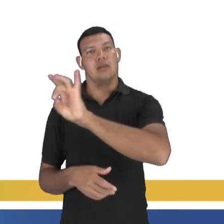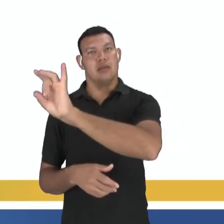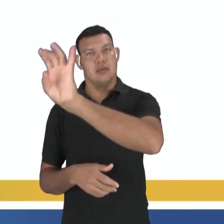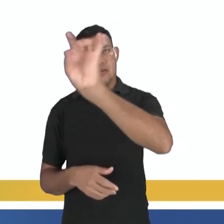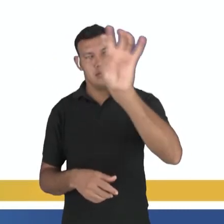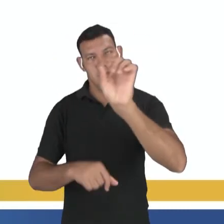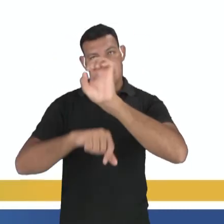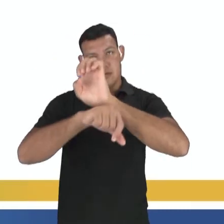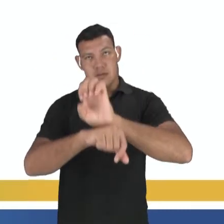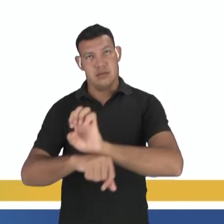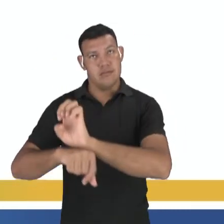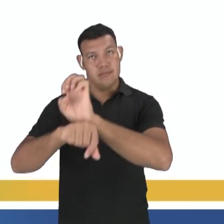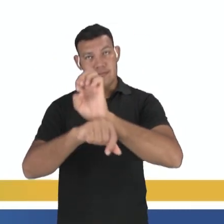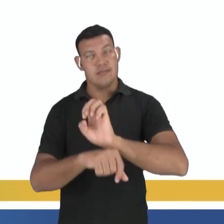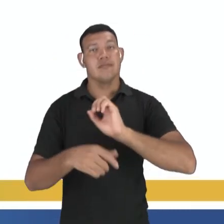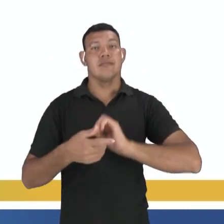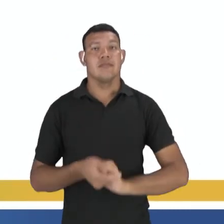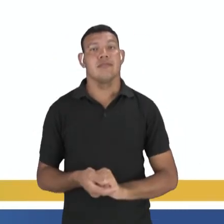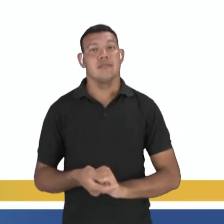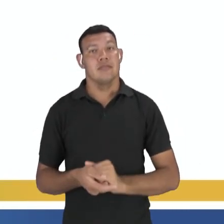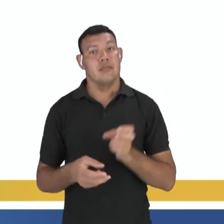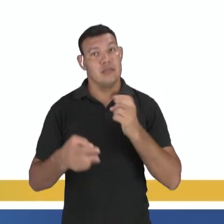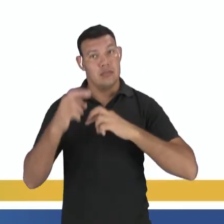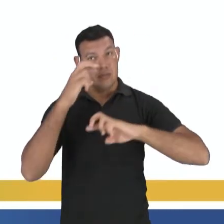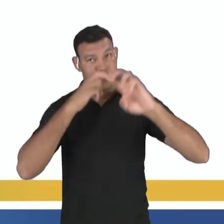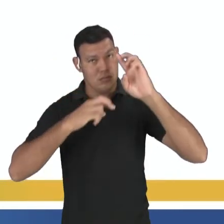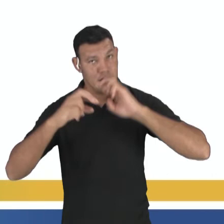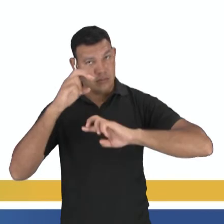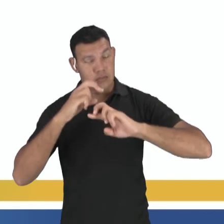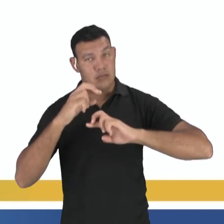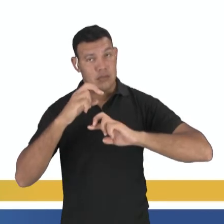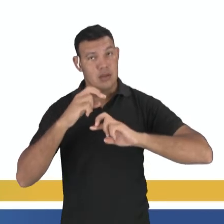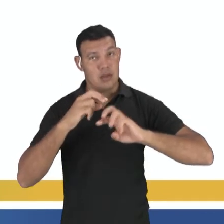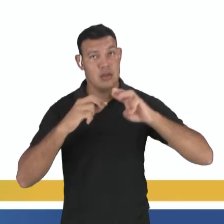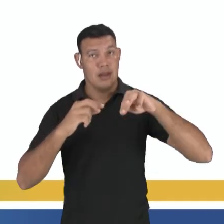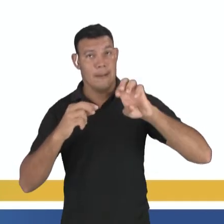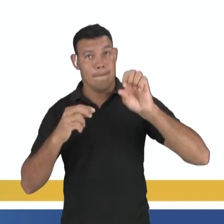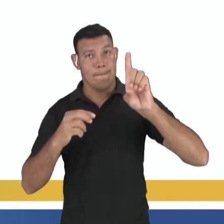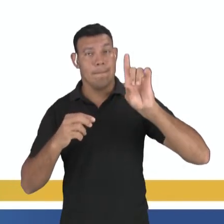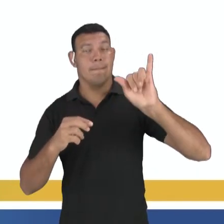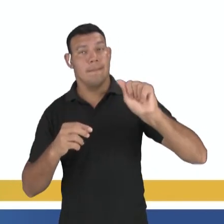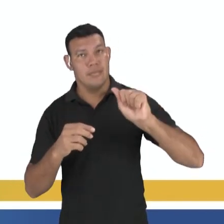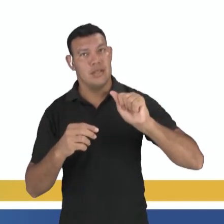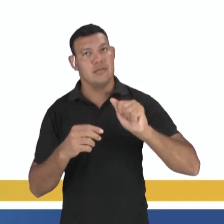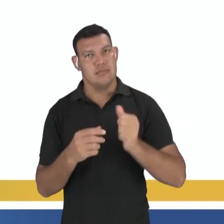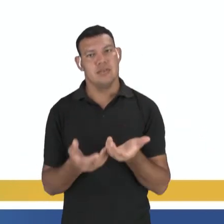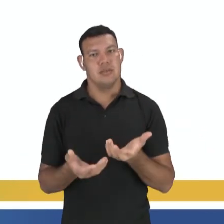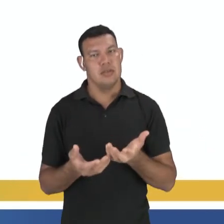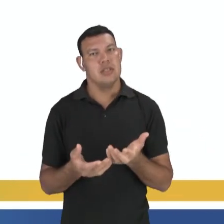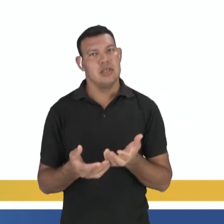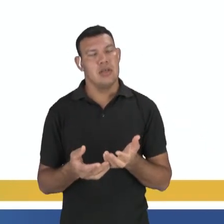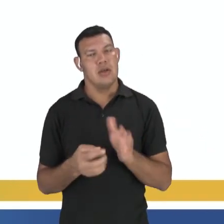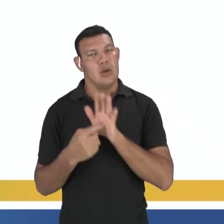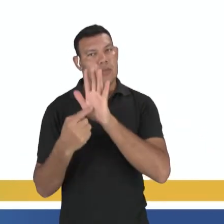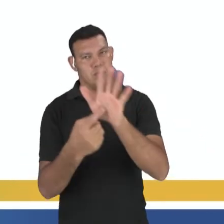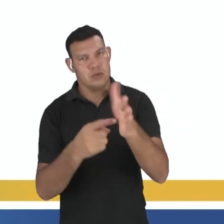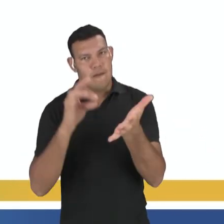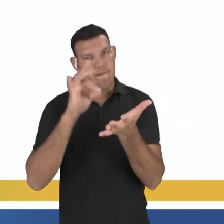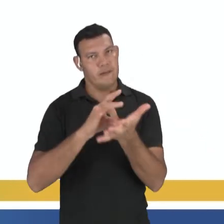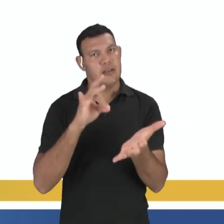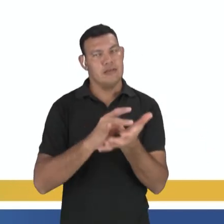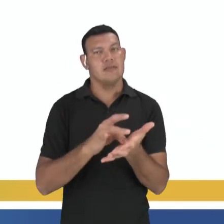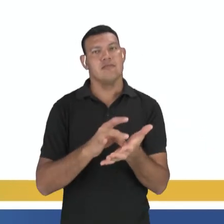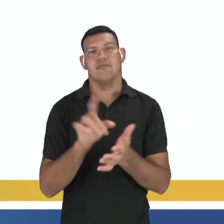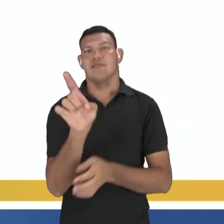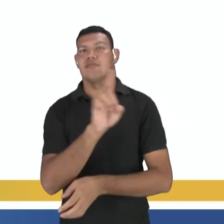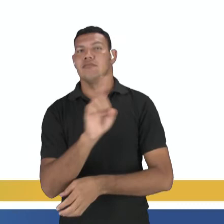no Brasil. E, novamente, observa que essa média não reflete bem, porque você tem estados com muitos